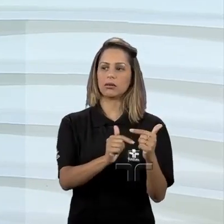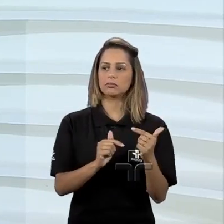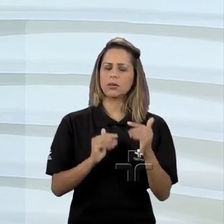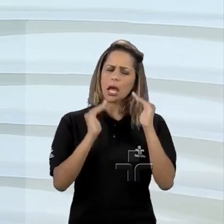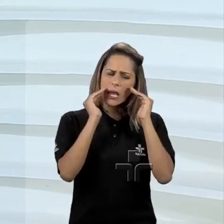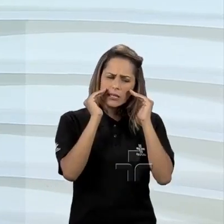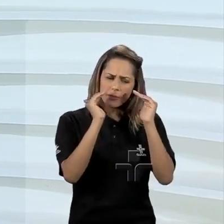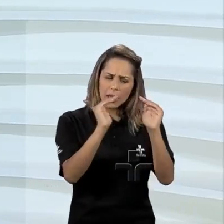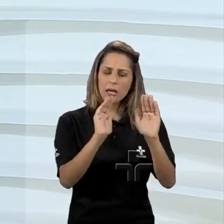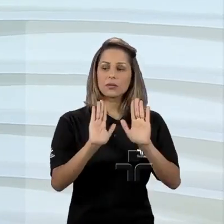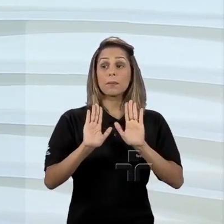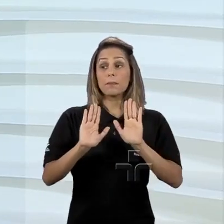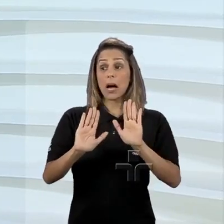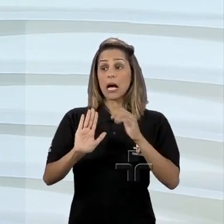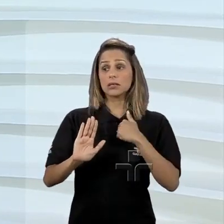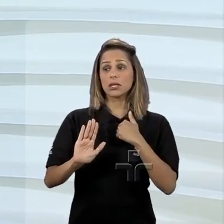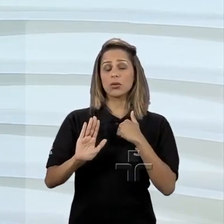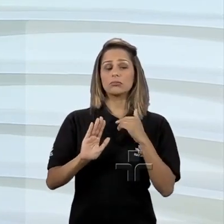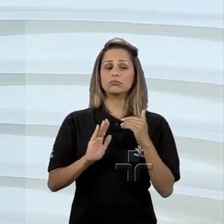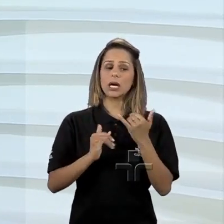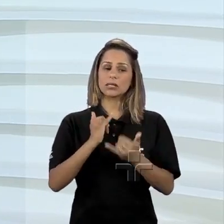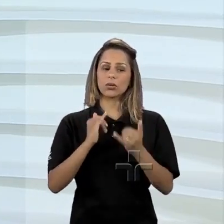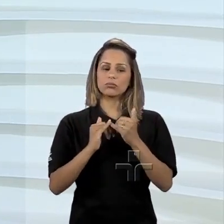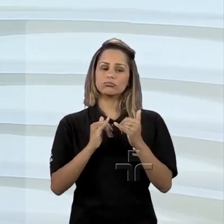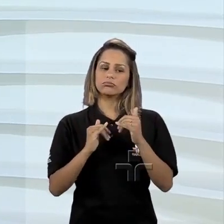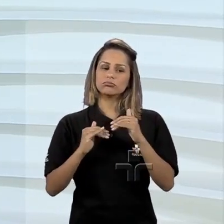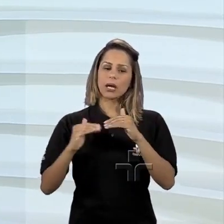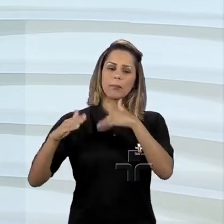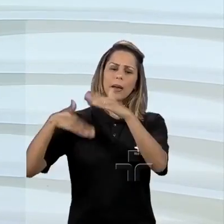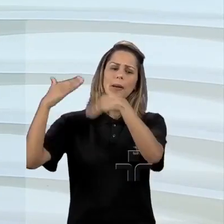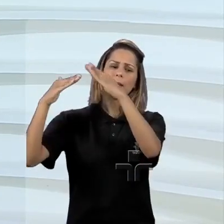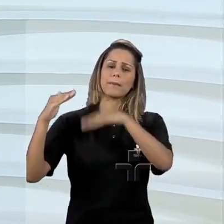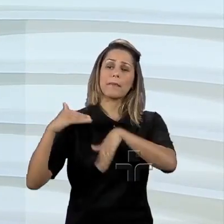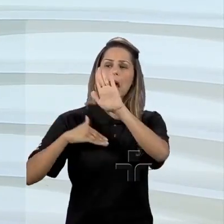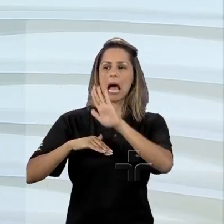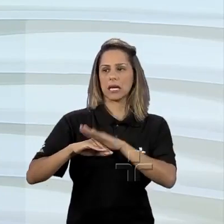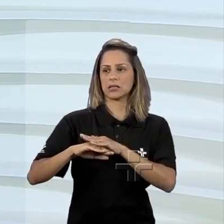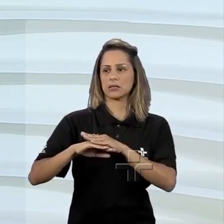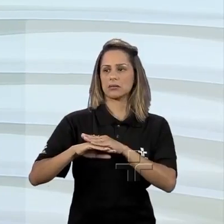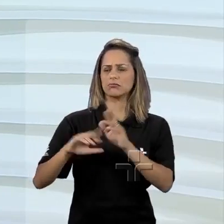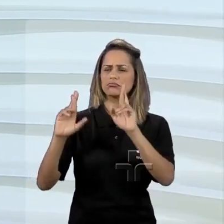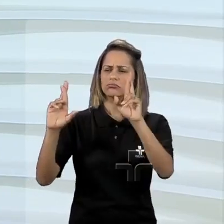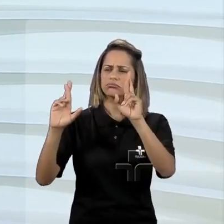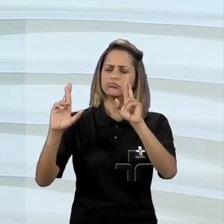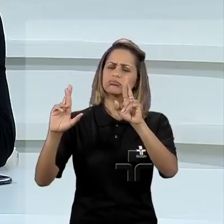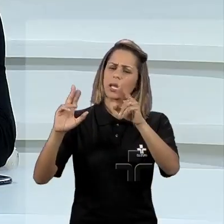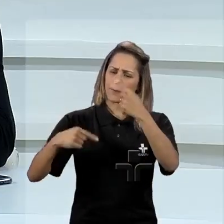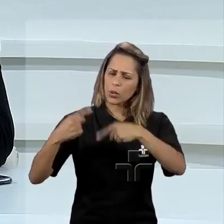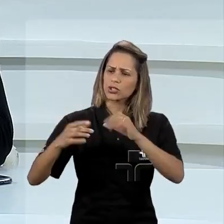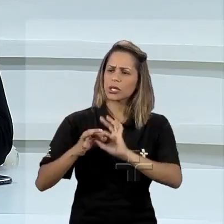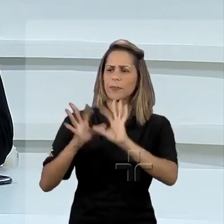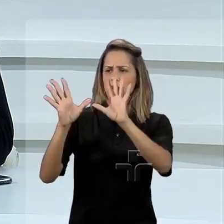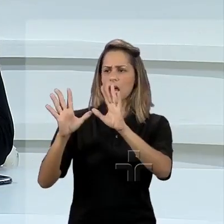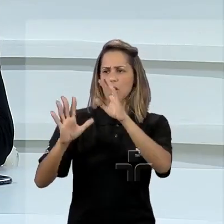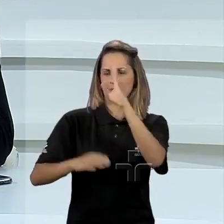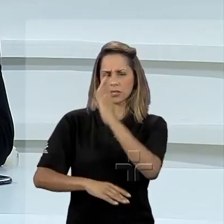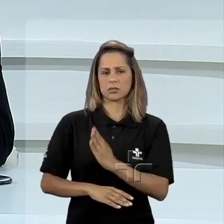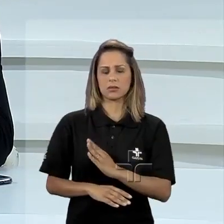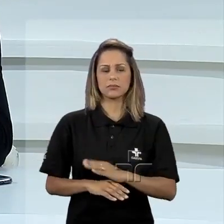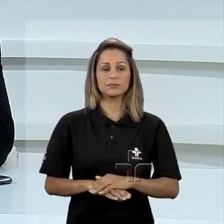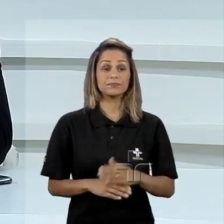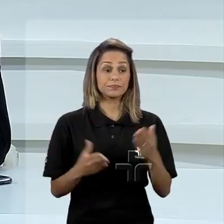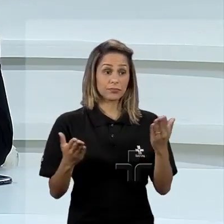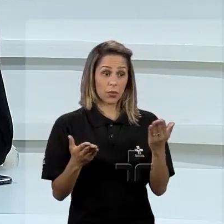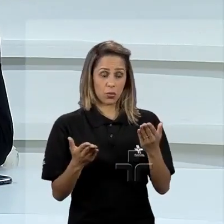diria que eu estou um pouco mais avançado e desejoso de uma política liberal para o país. A deputada Joyce Hasselmann convidou o senhor